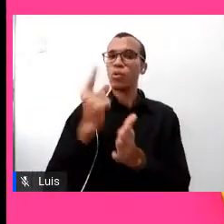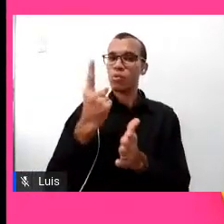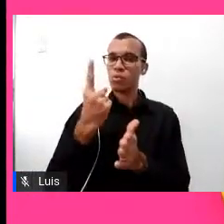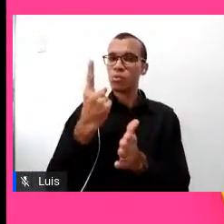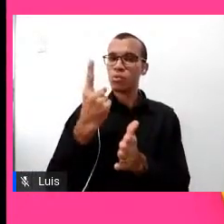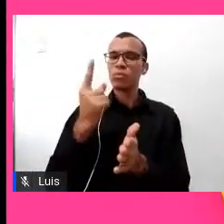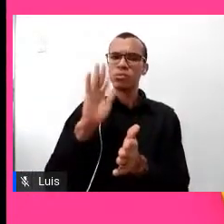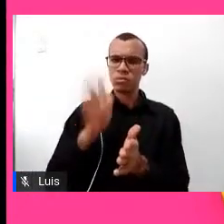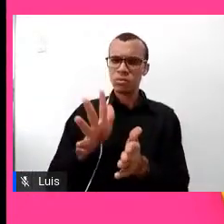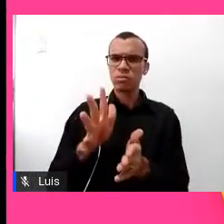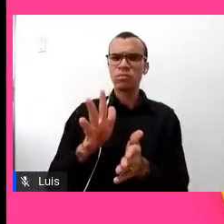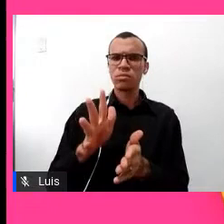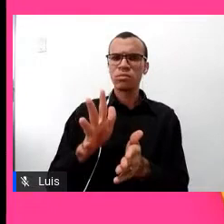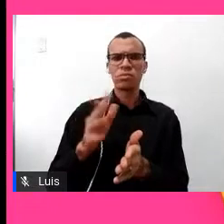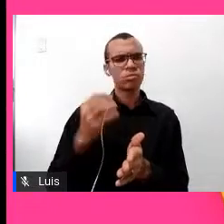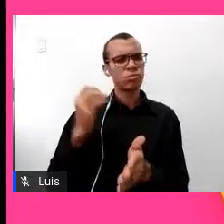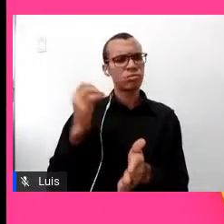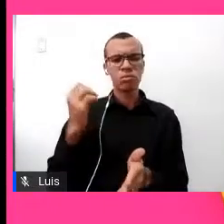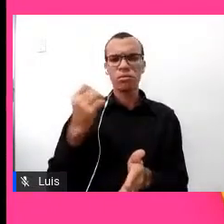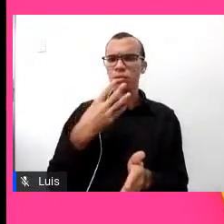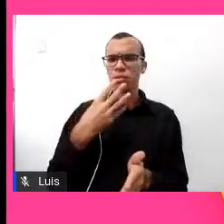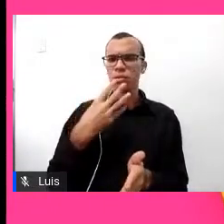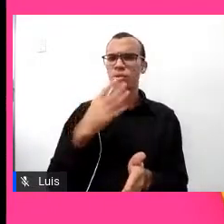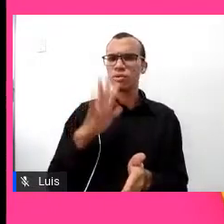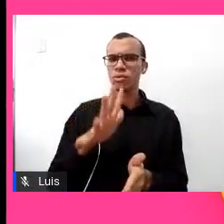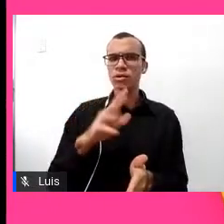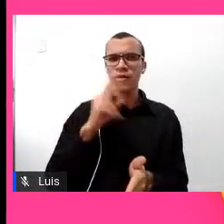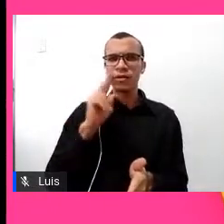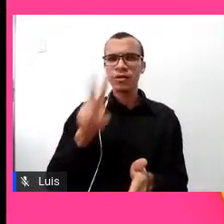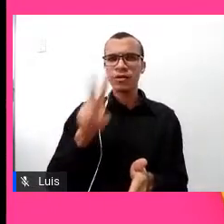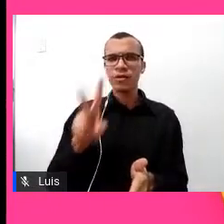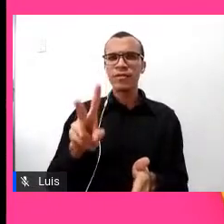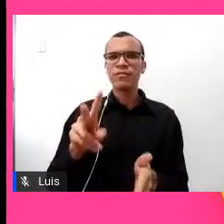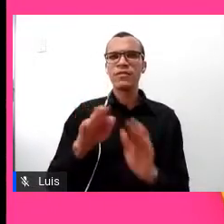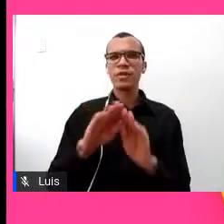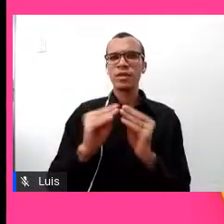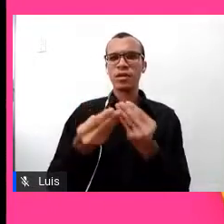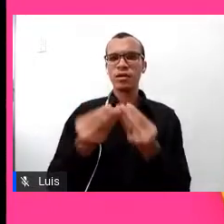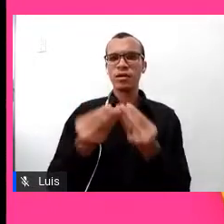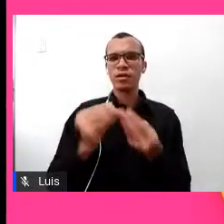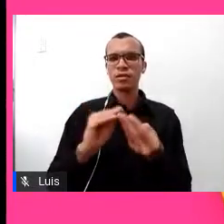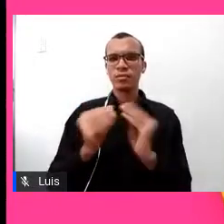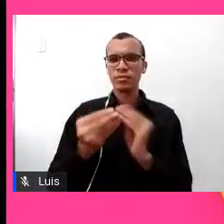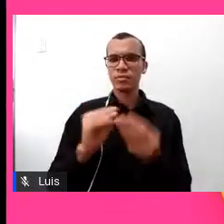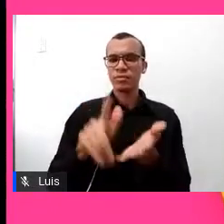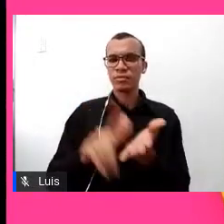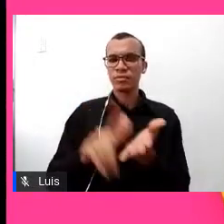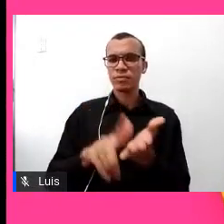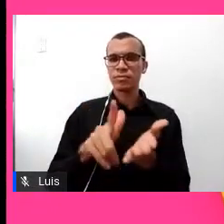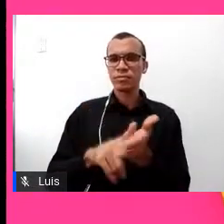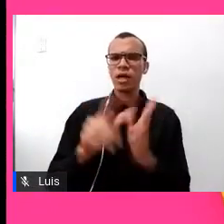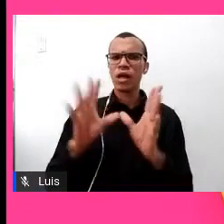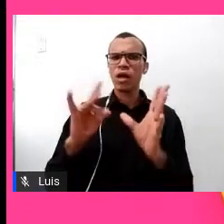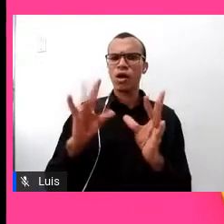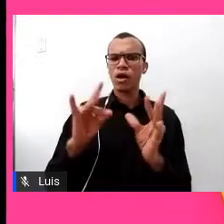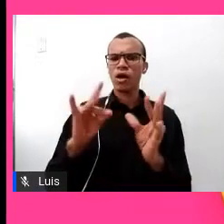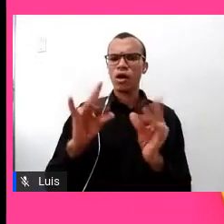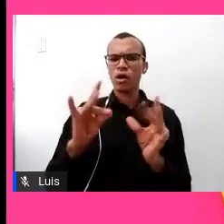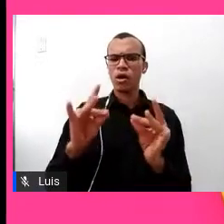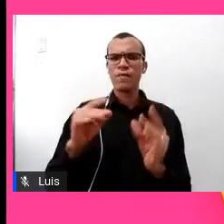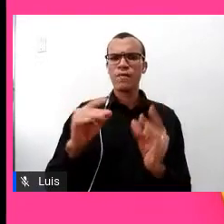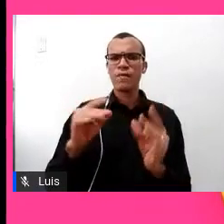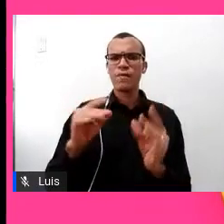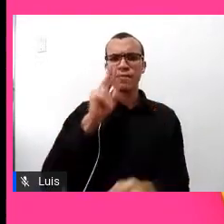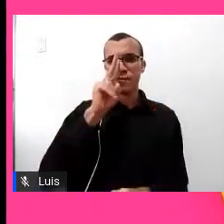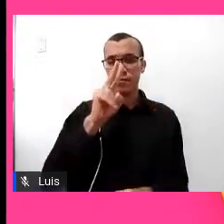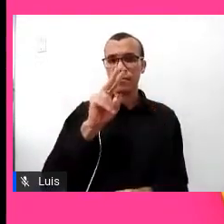a dobra do papel, né, a colagem, ó, e ficou bem colado, como eu falei. Dobro aqui, ó, como é azul, eu sei que é